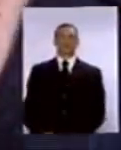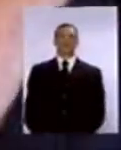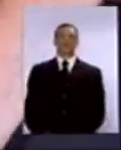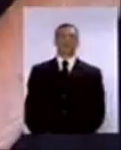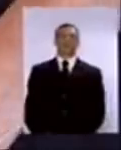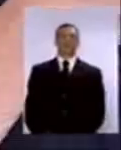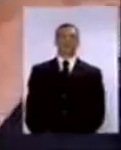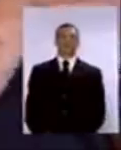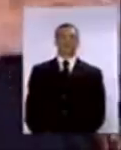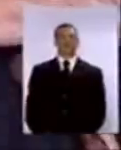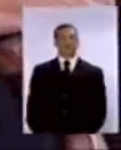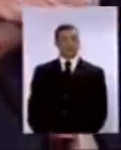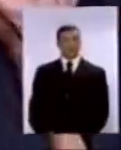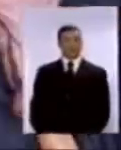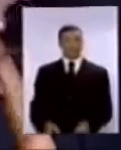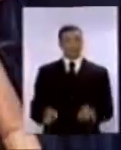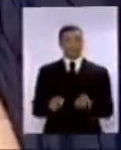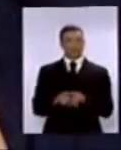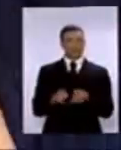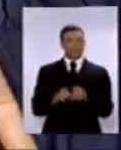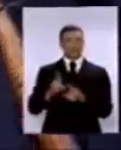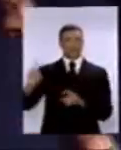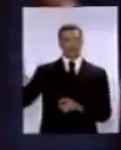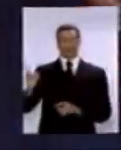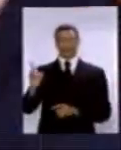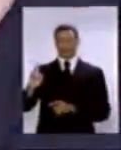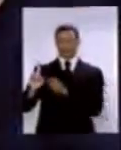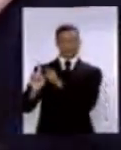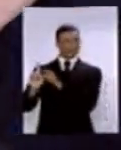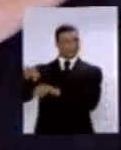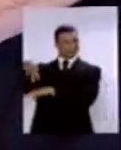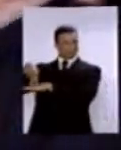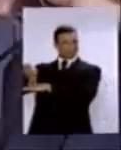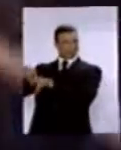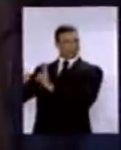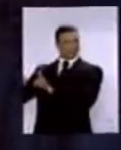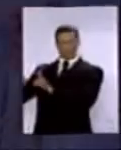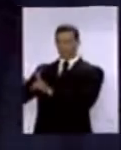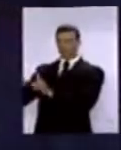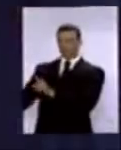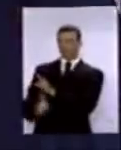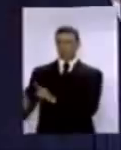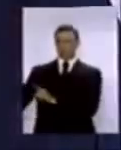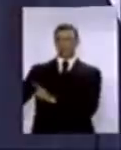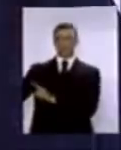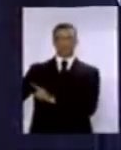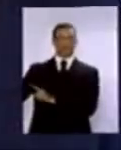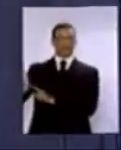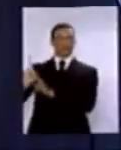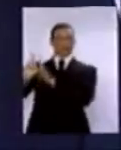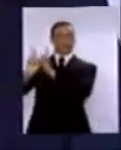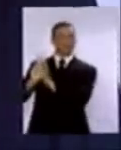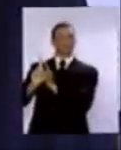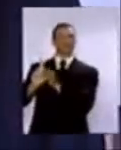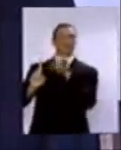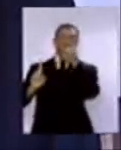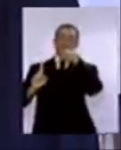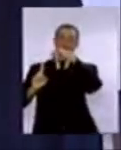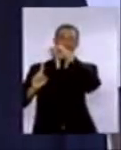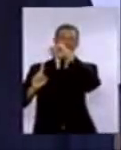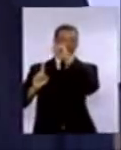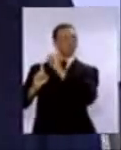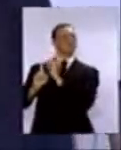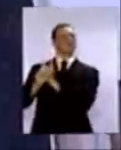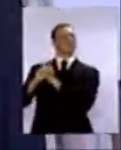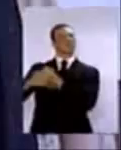inclusive é ele se deslocou saiu exatamente do ponto para poder é receber